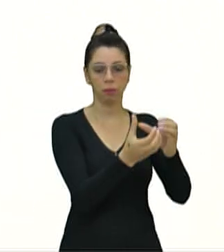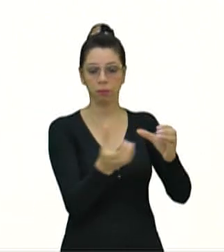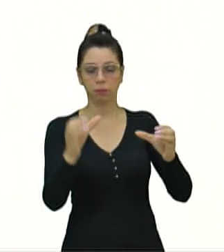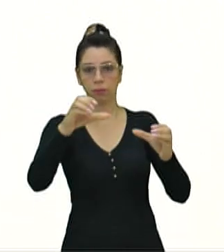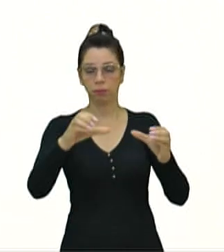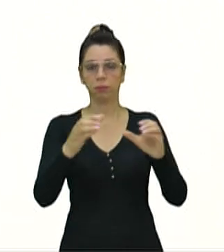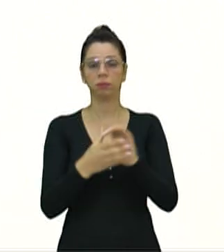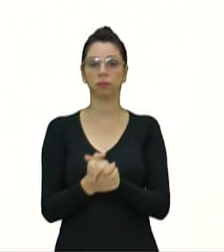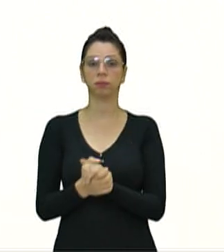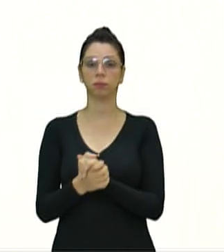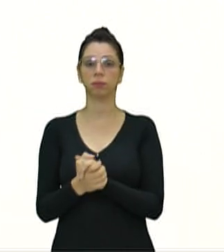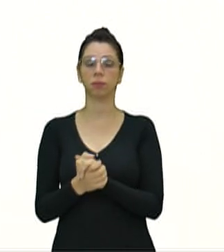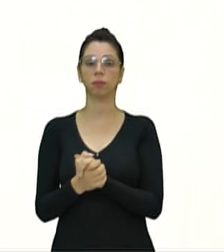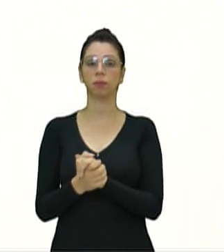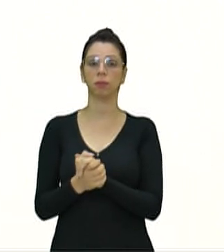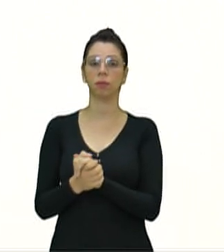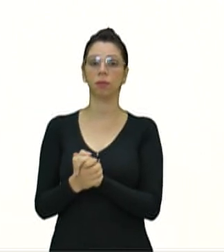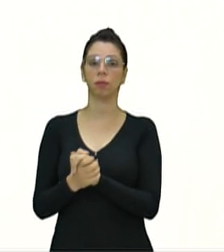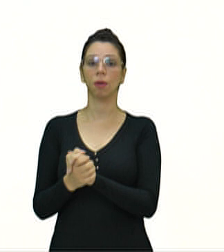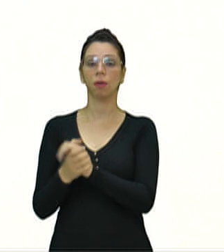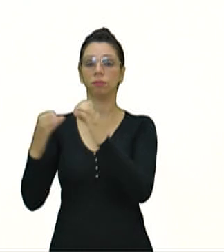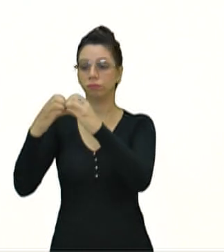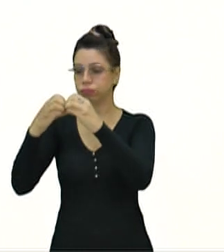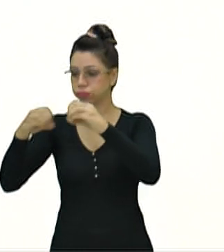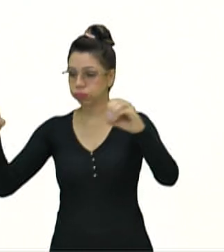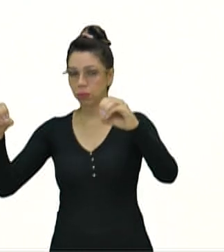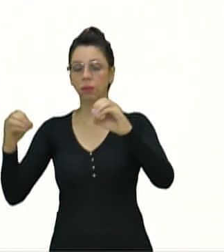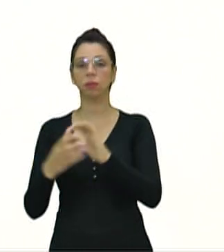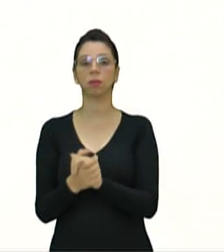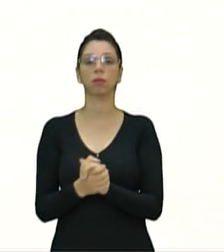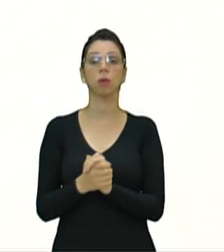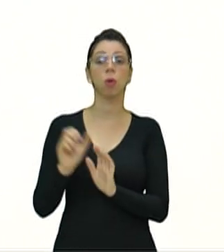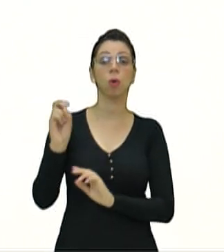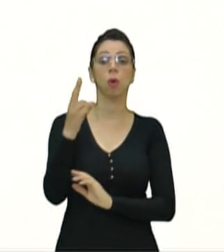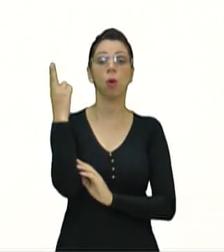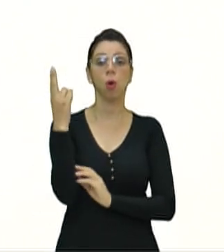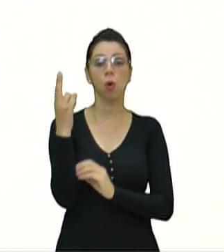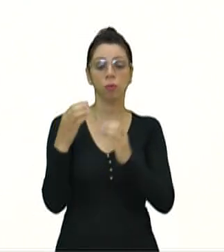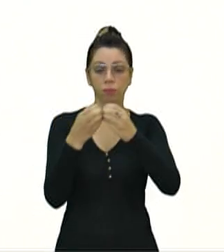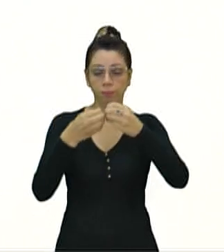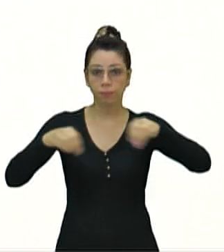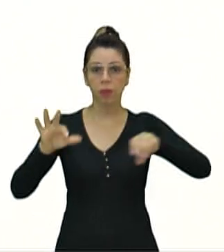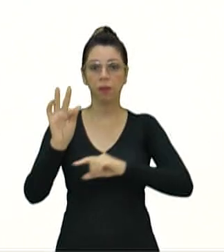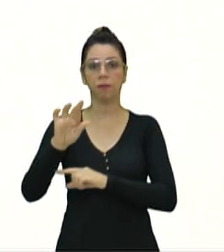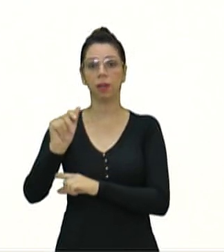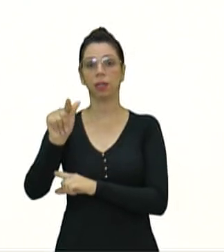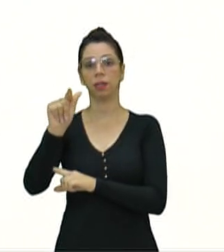assexuada por cisparidade ou bipartição ou assexuada por fragmentação.